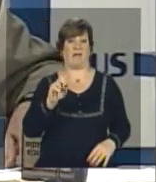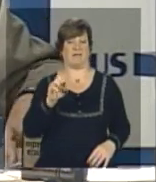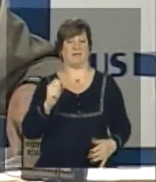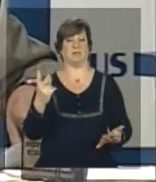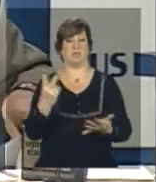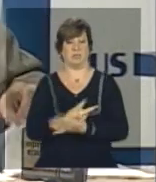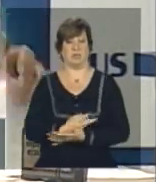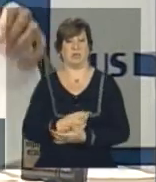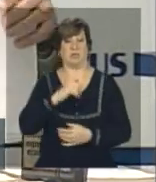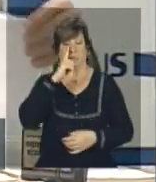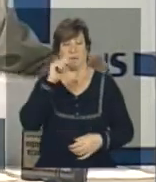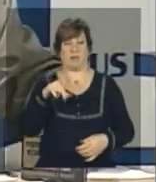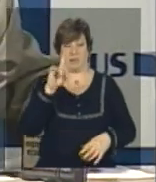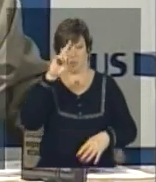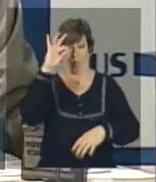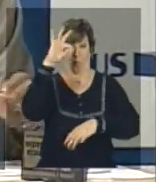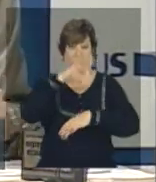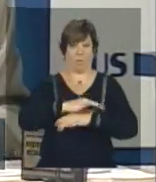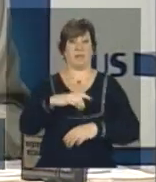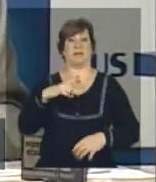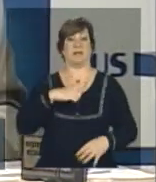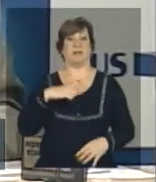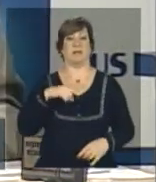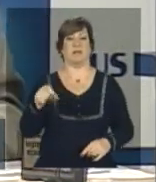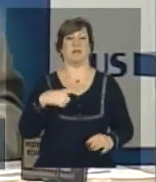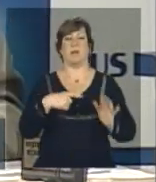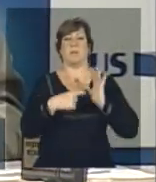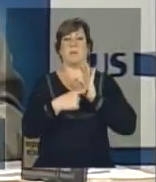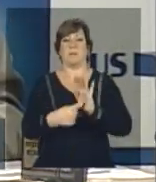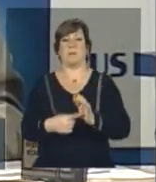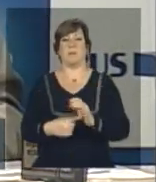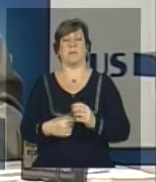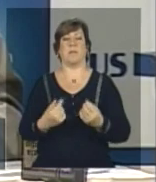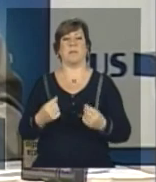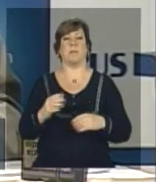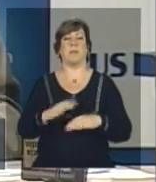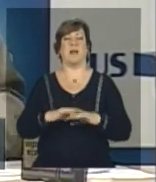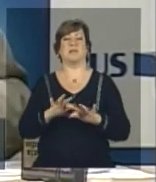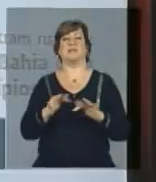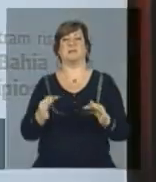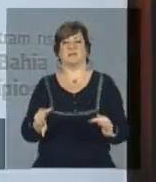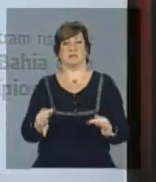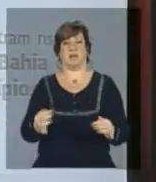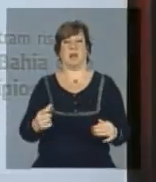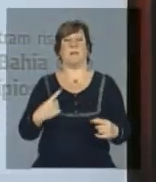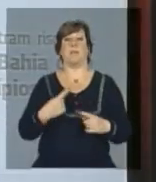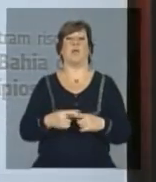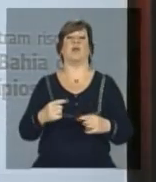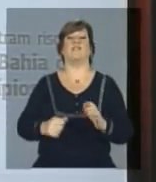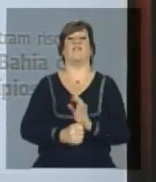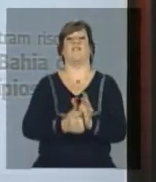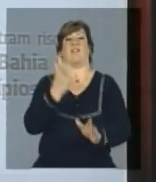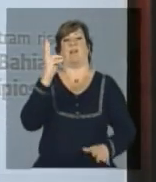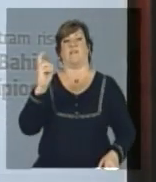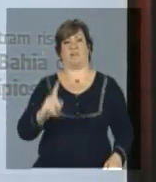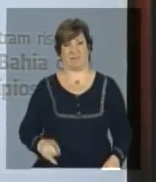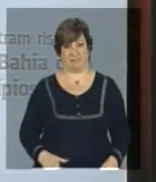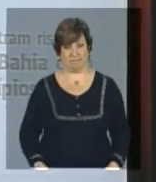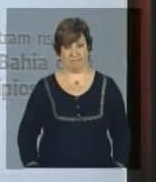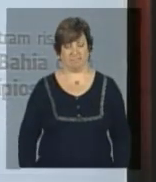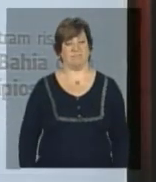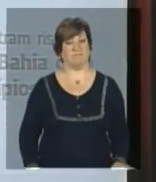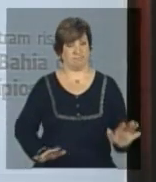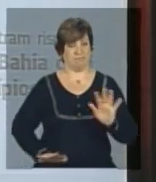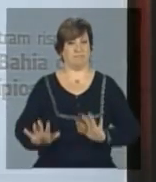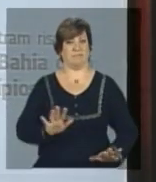dos casos, a dengue, na verdade, tem uma manifestação muito mais leve. Né? A gente está atualizando